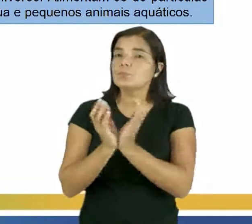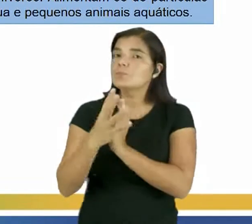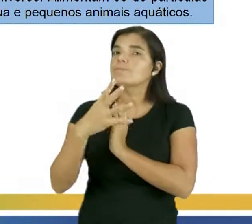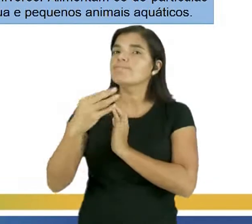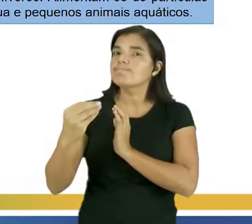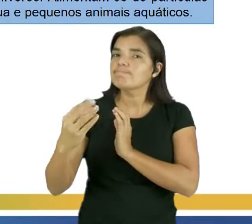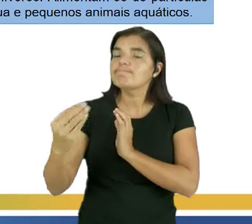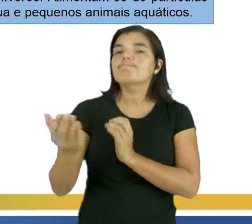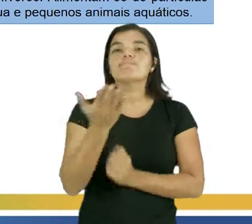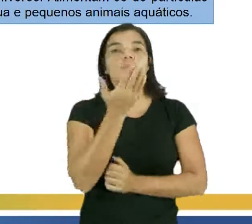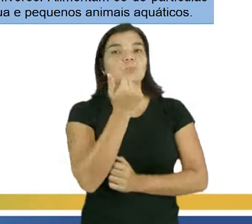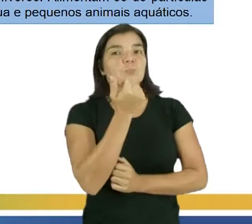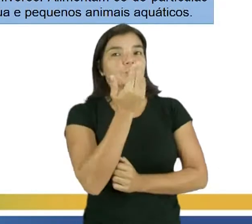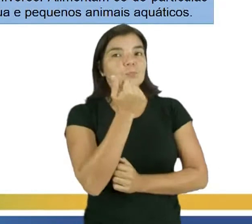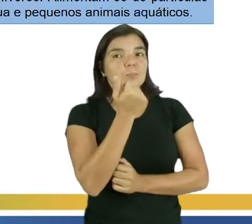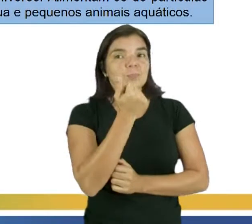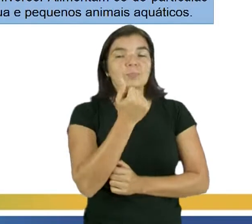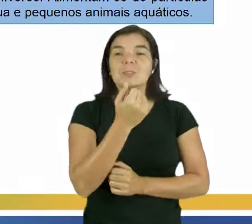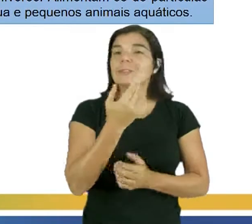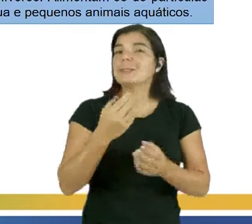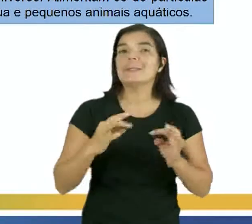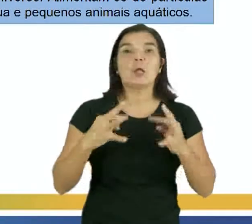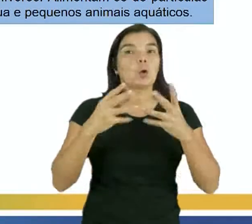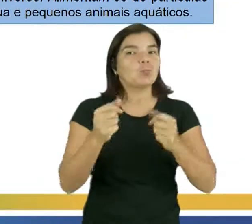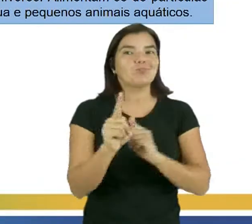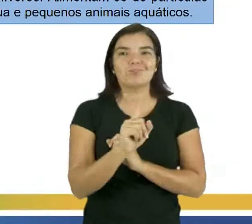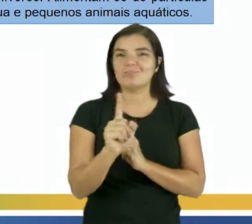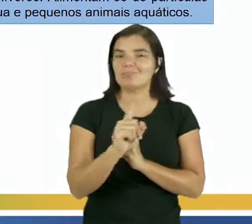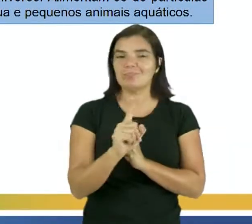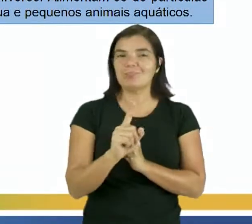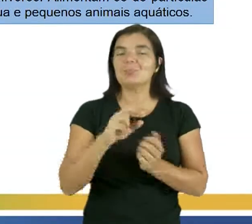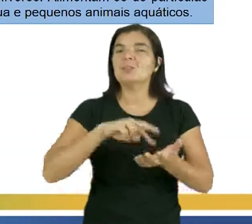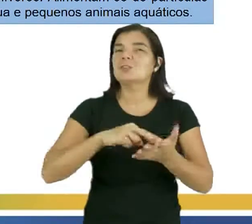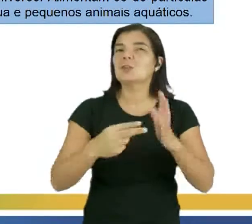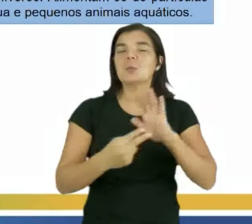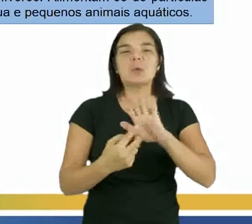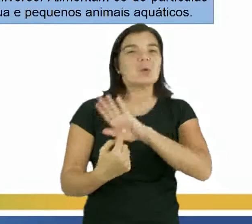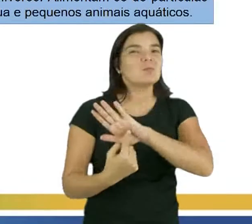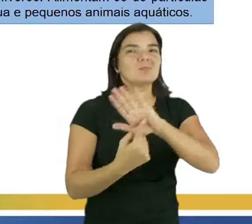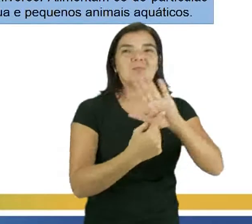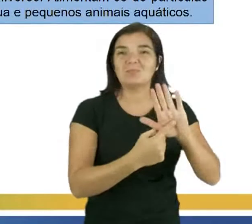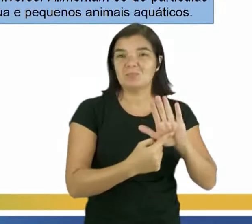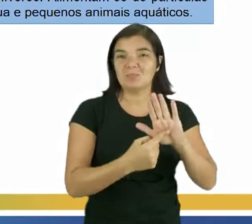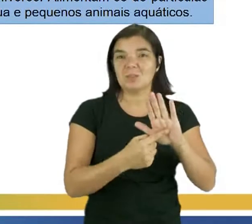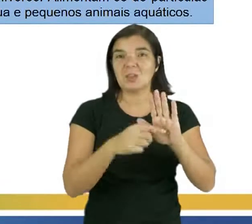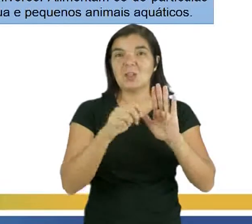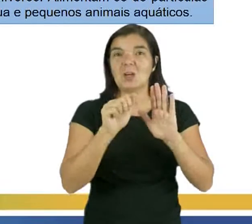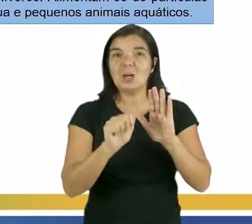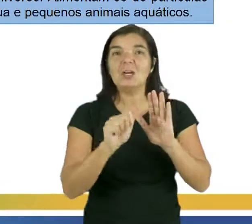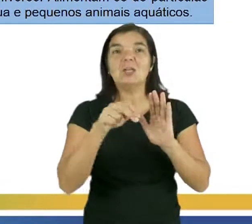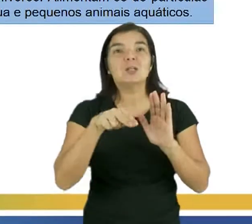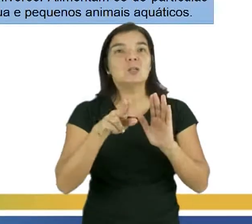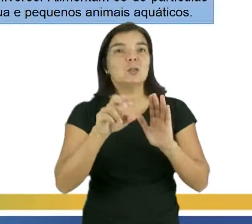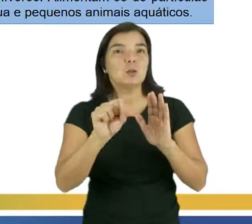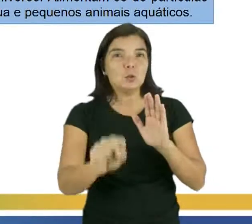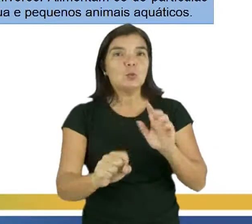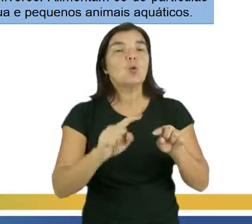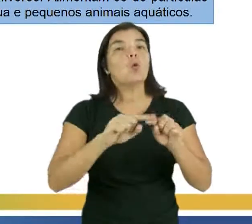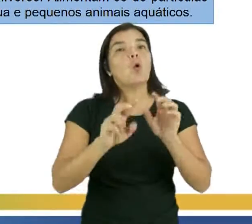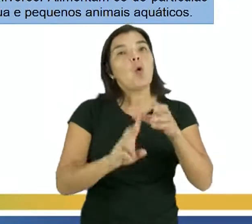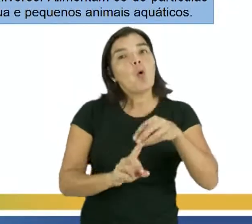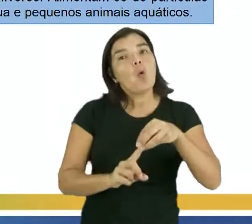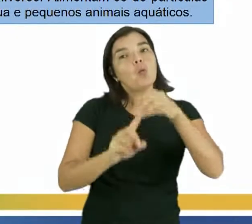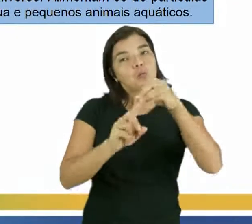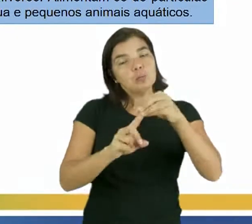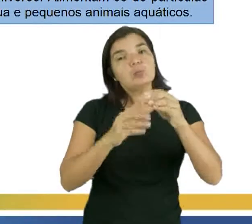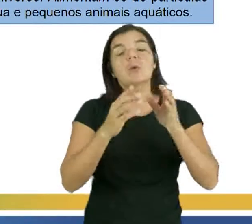ter um sistema digestório incompleto. O que isso quer dizer? Que eles não apresentam ânus. Então, a única abertura que eles